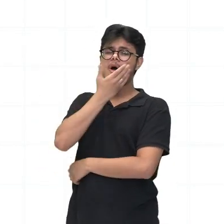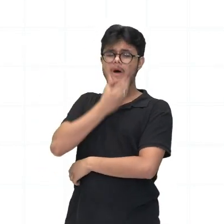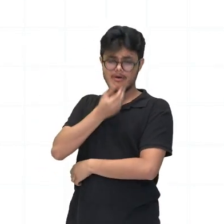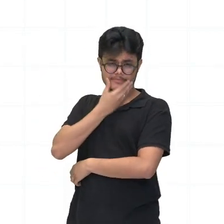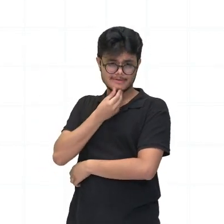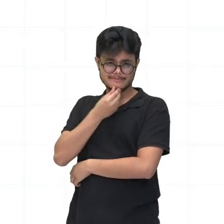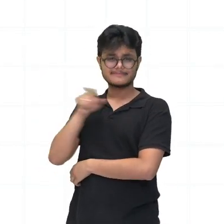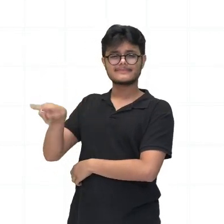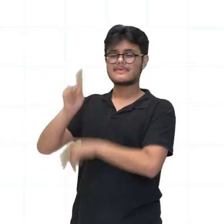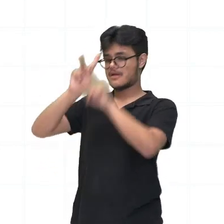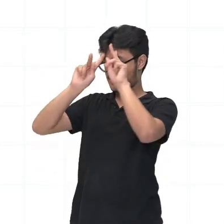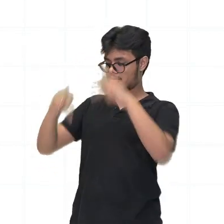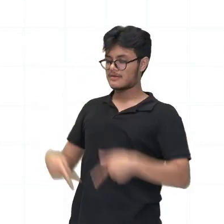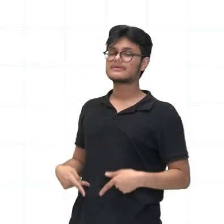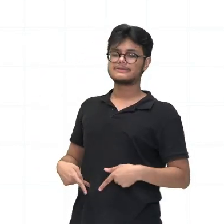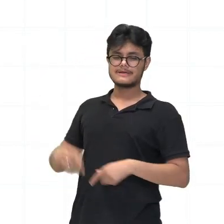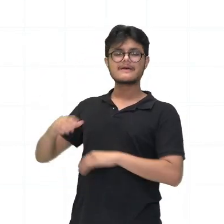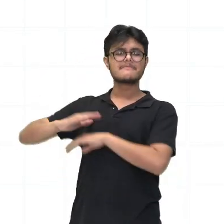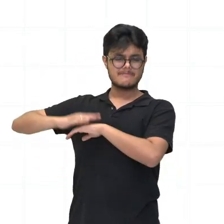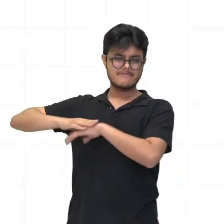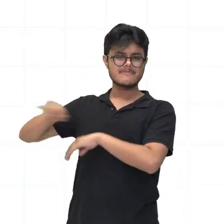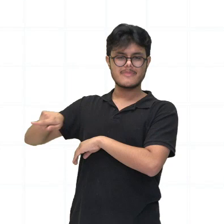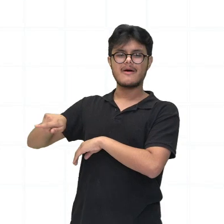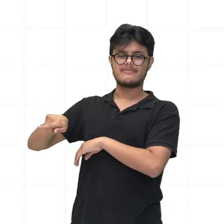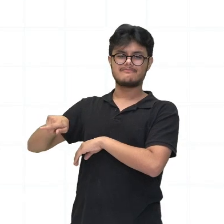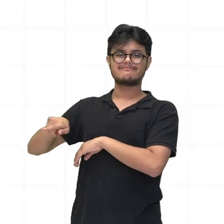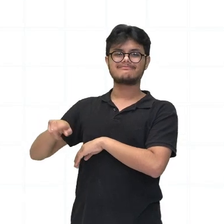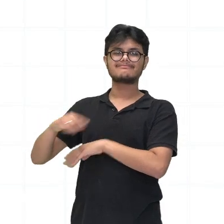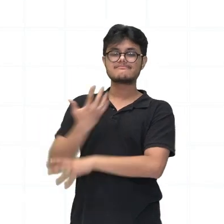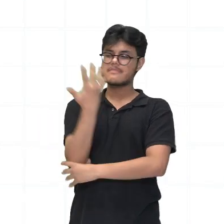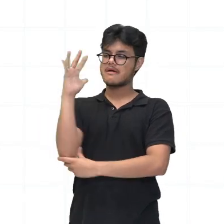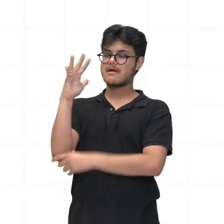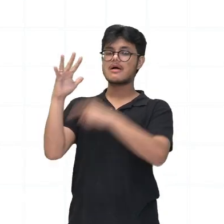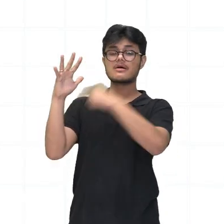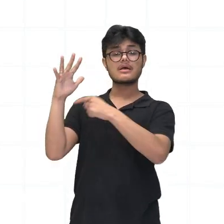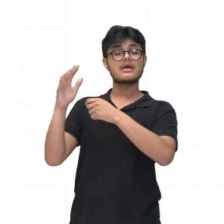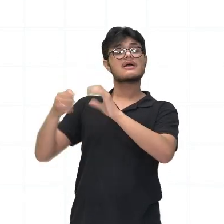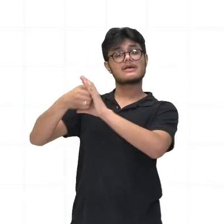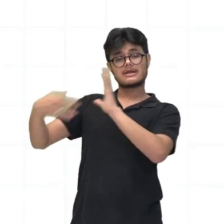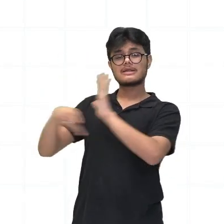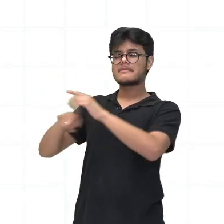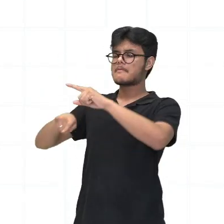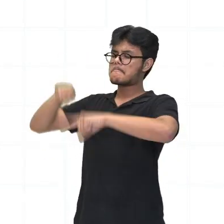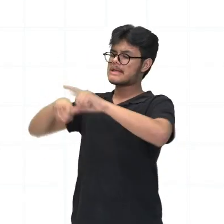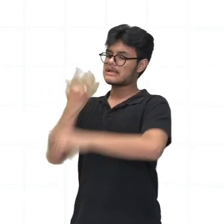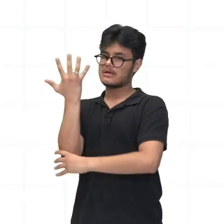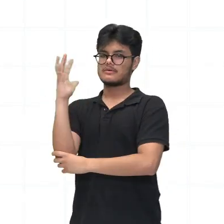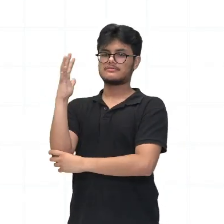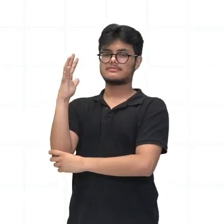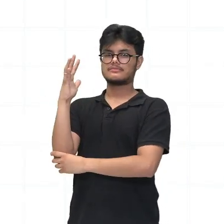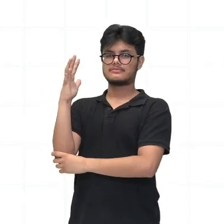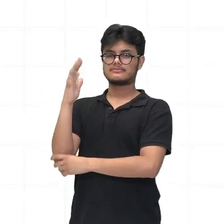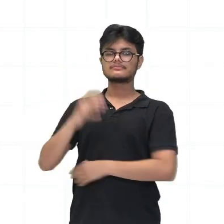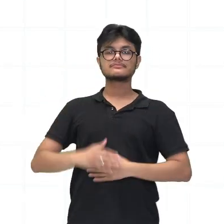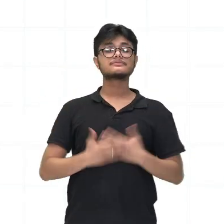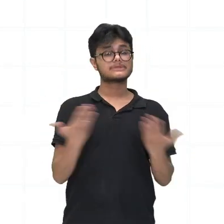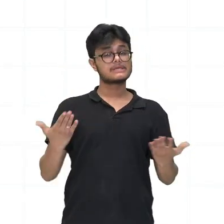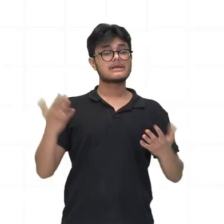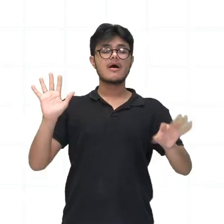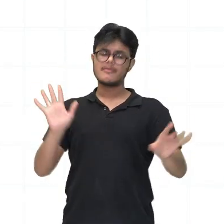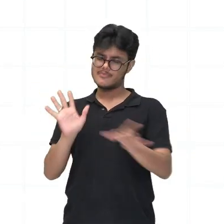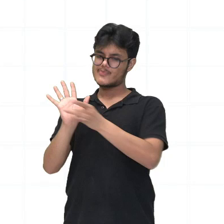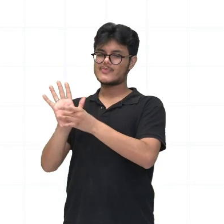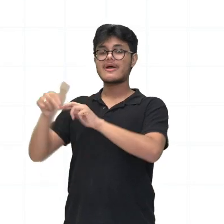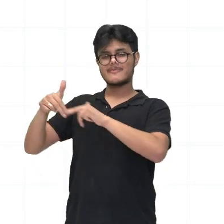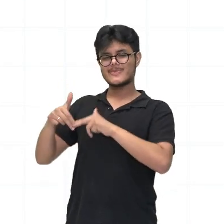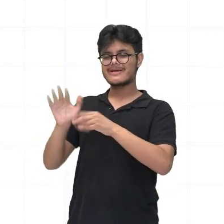seja, atitudes e sentimentos humanos são atribuídos a elementos que não são humanos, né? Então, elementos da natureza sendo a